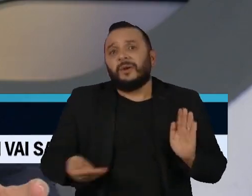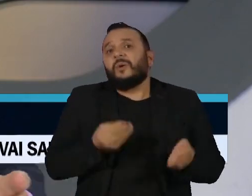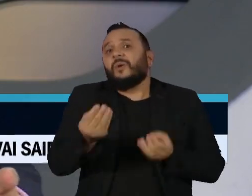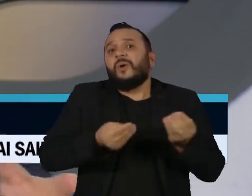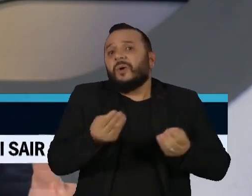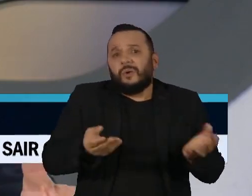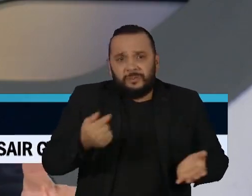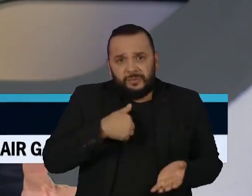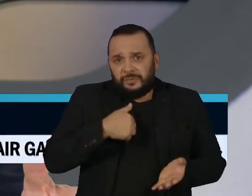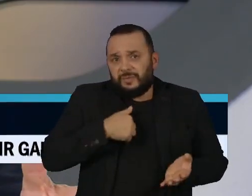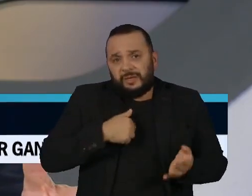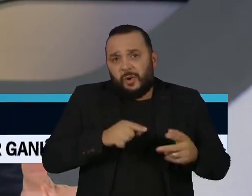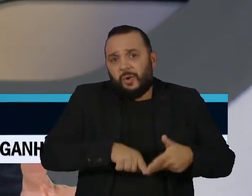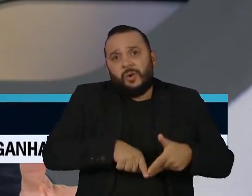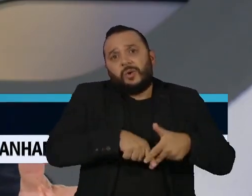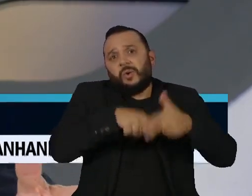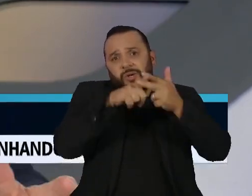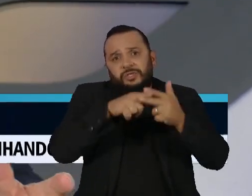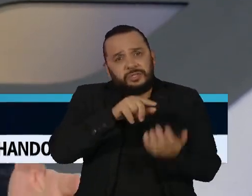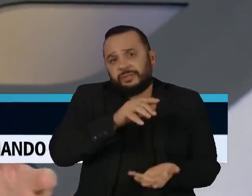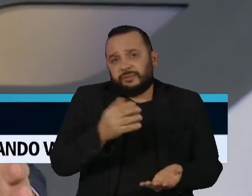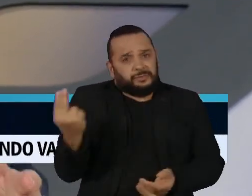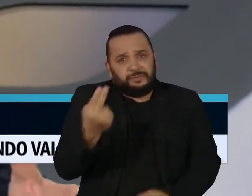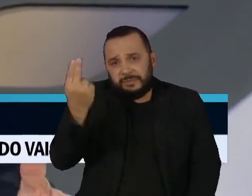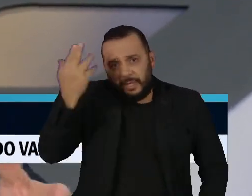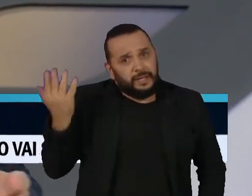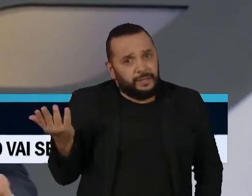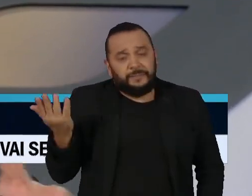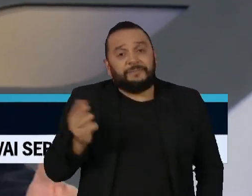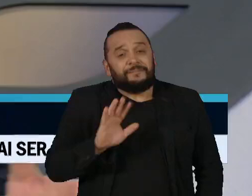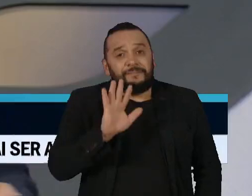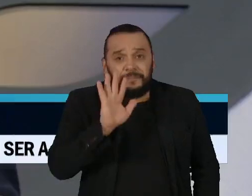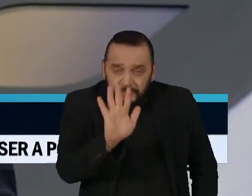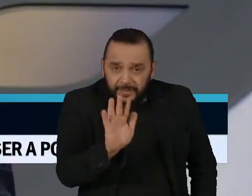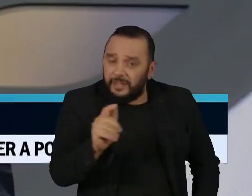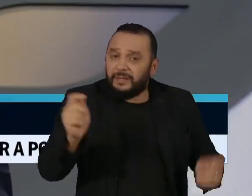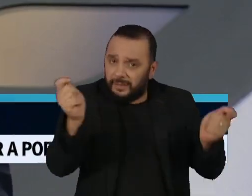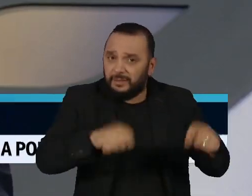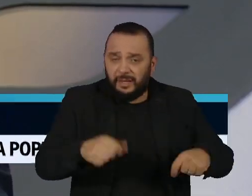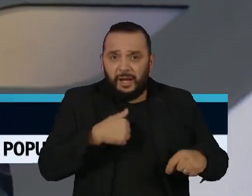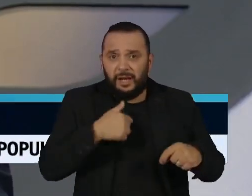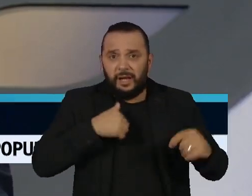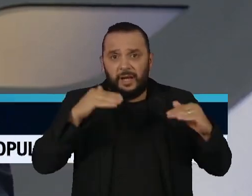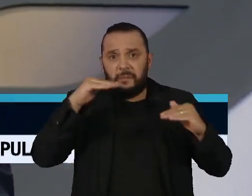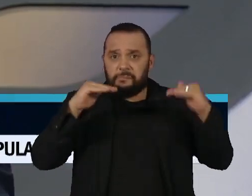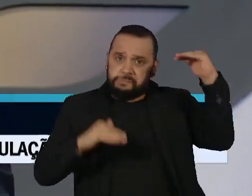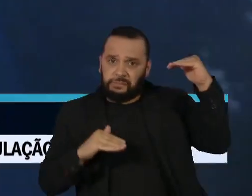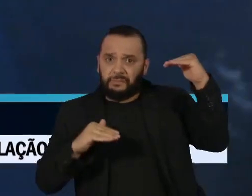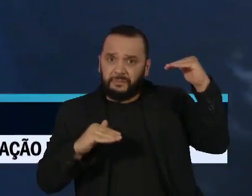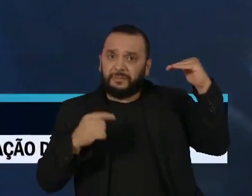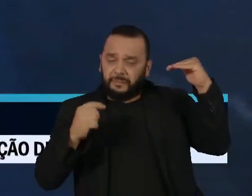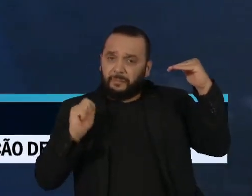distorção de uma forma integral, mas ela pode amenizar essa disparidade. E você...